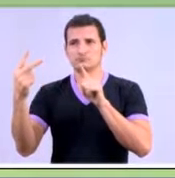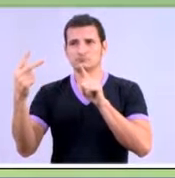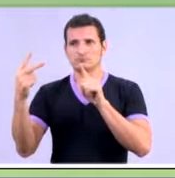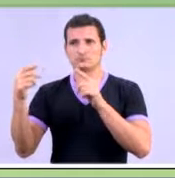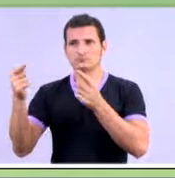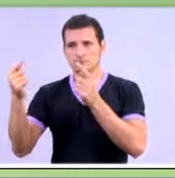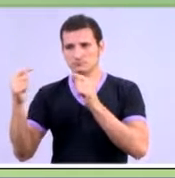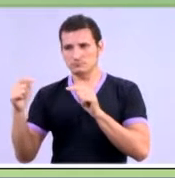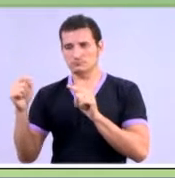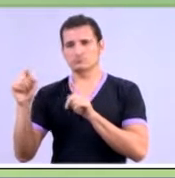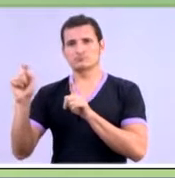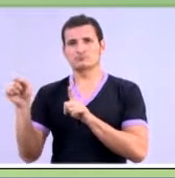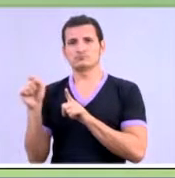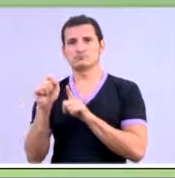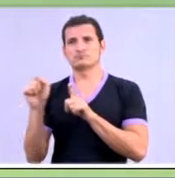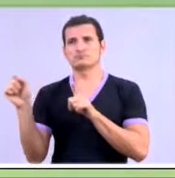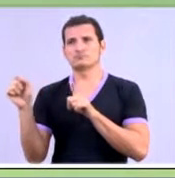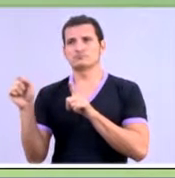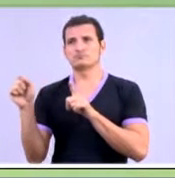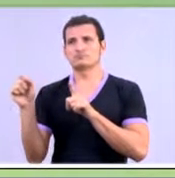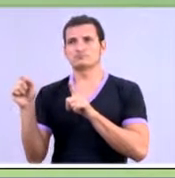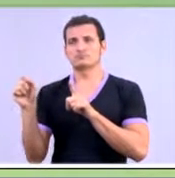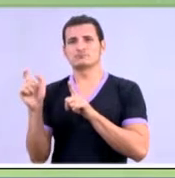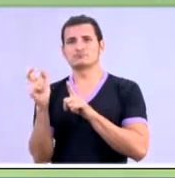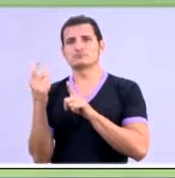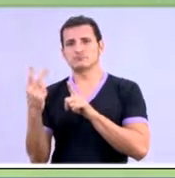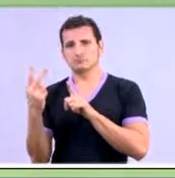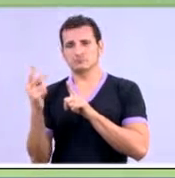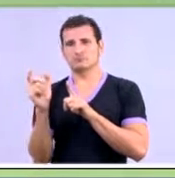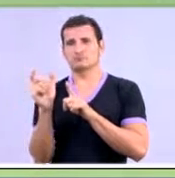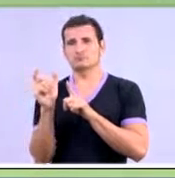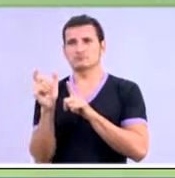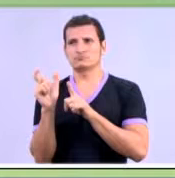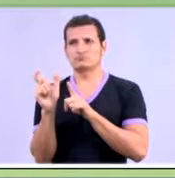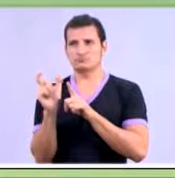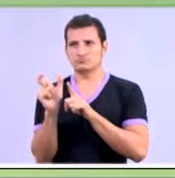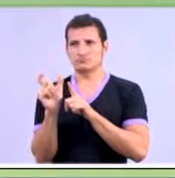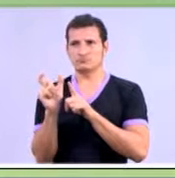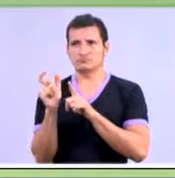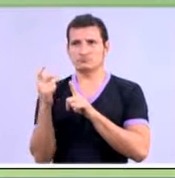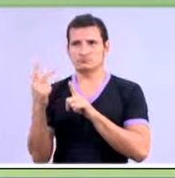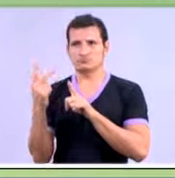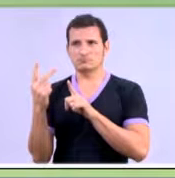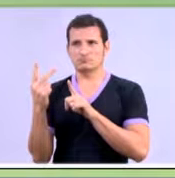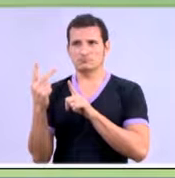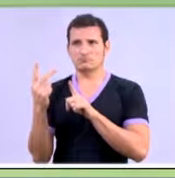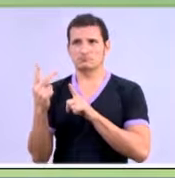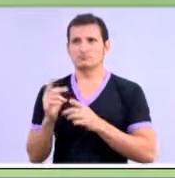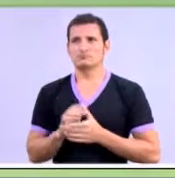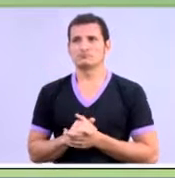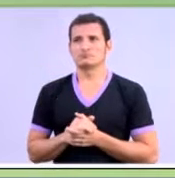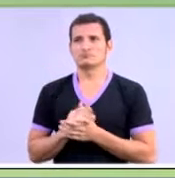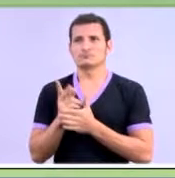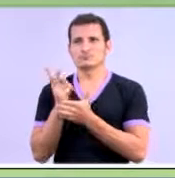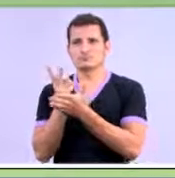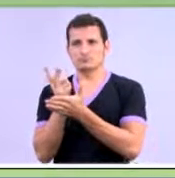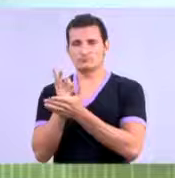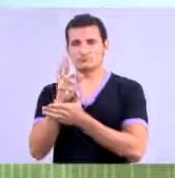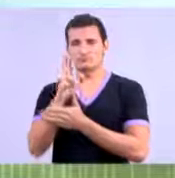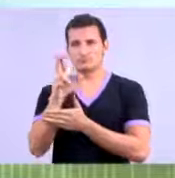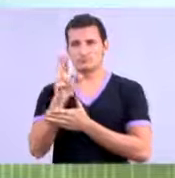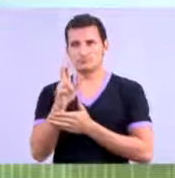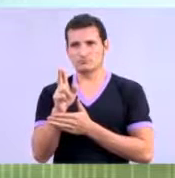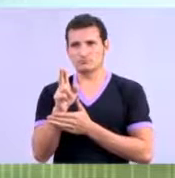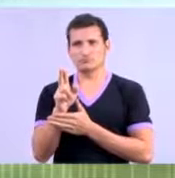quantos parâmetros esse segundo método comprar? 2 também. Professor, eu tenho o mesmo nome e a